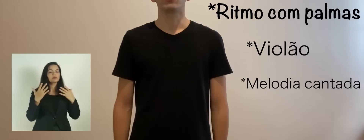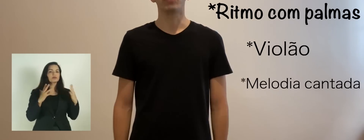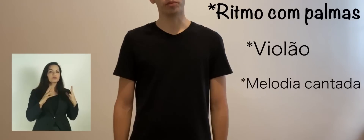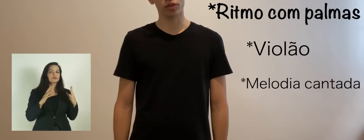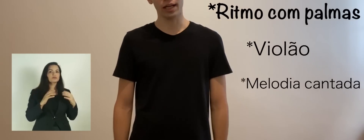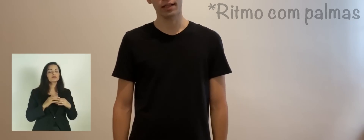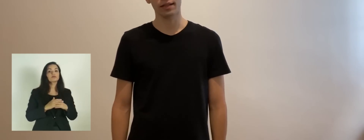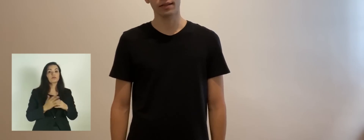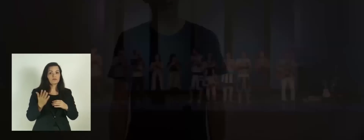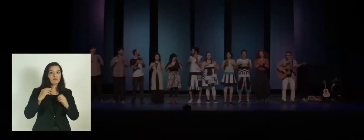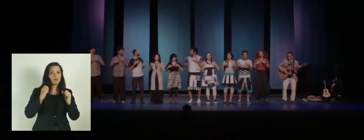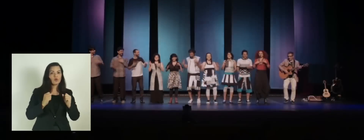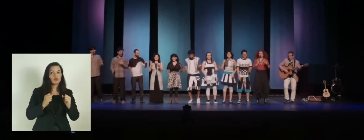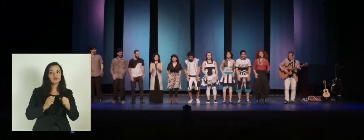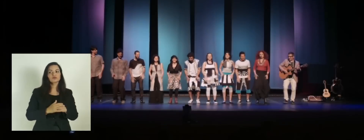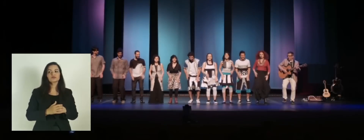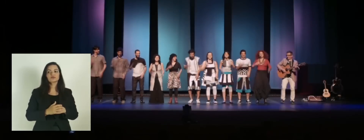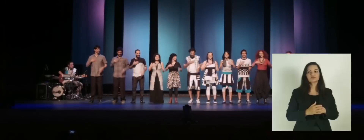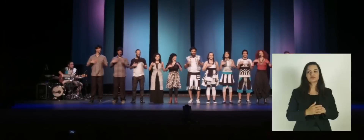Vamos lá?